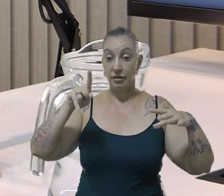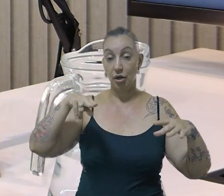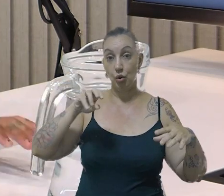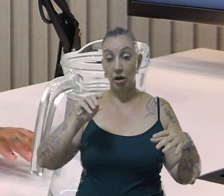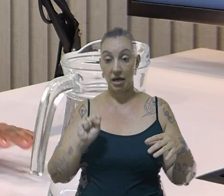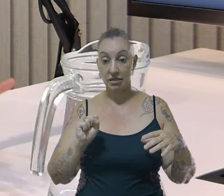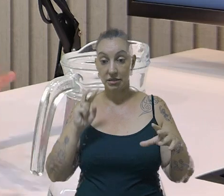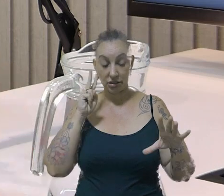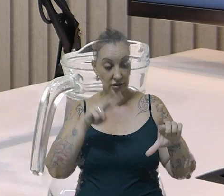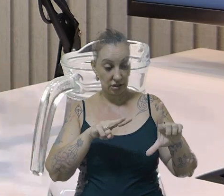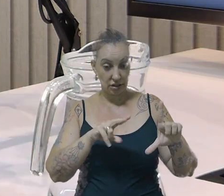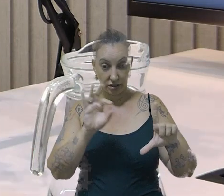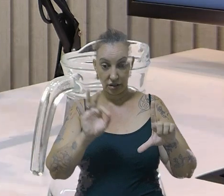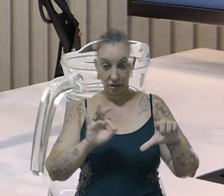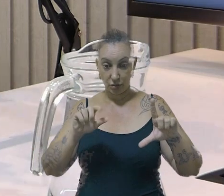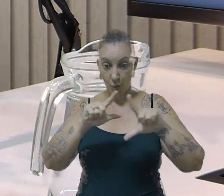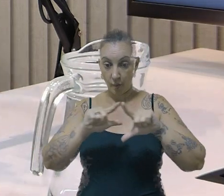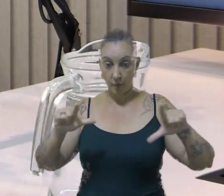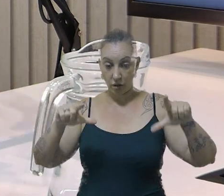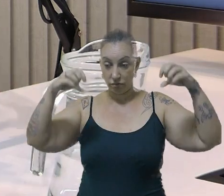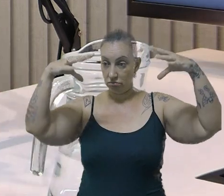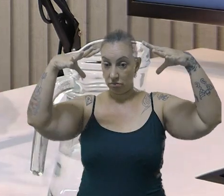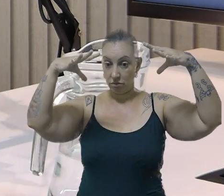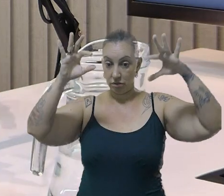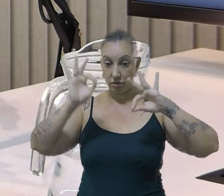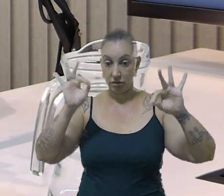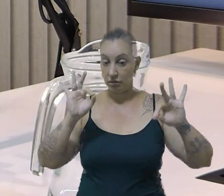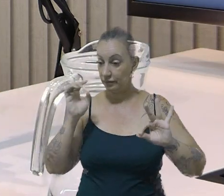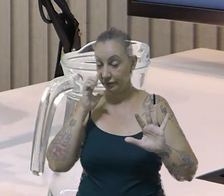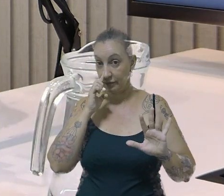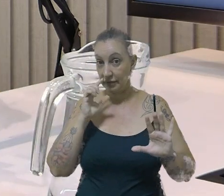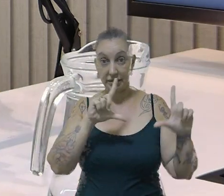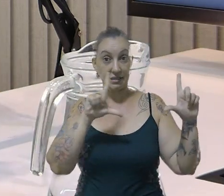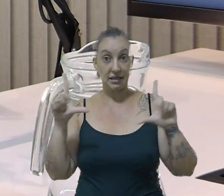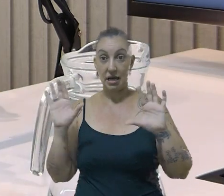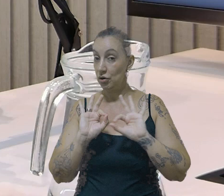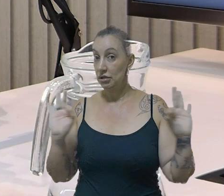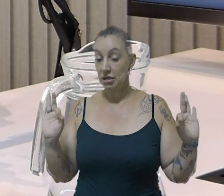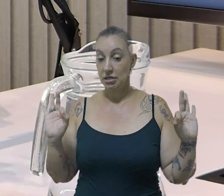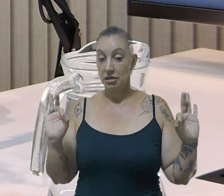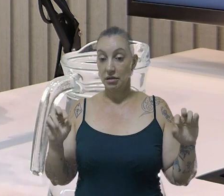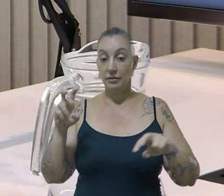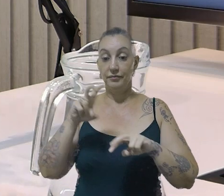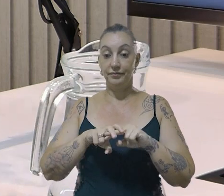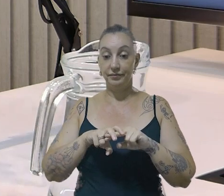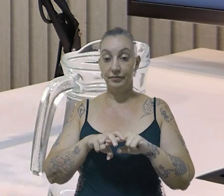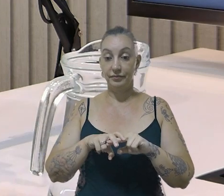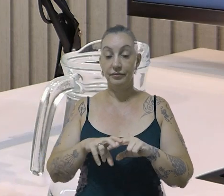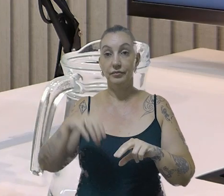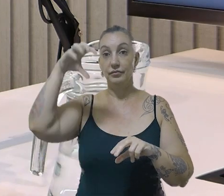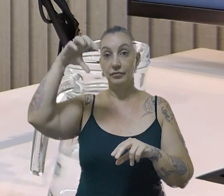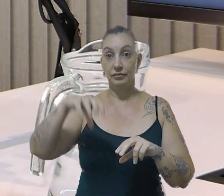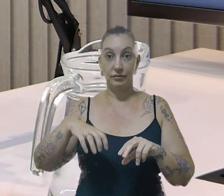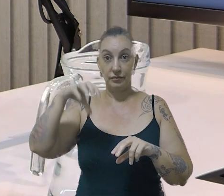gente assistindo o vídeo o palco vazio a luz montada afinada tudo pronto não tinha cenário não tinha nada era só luz e um banco que que descia e subia no